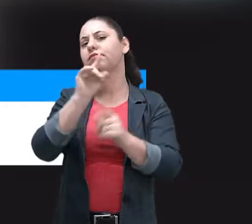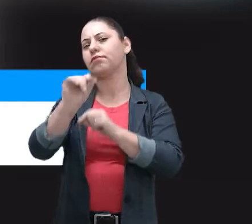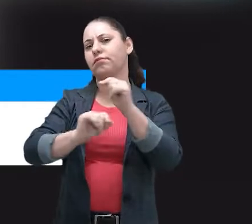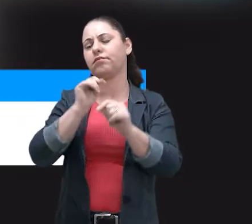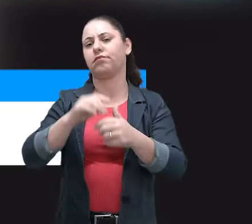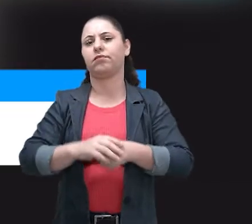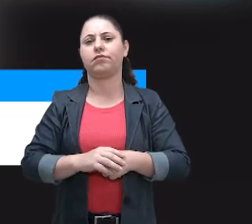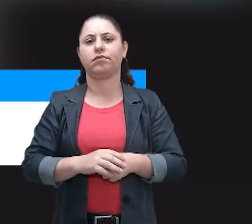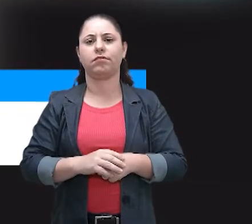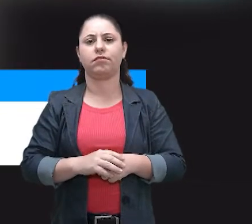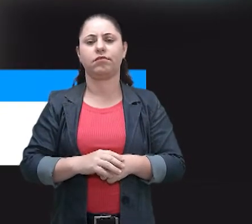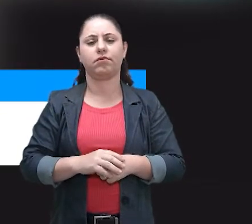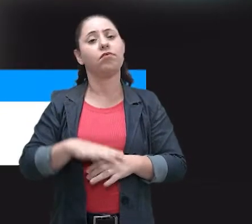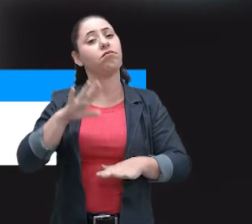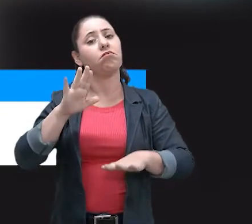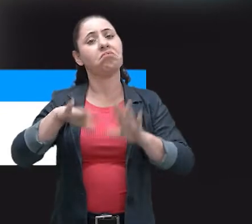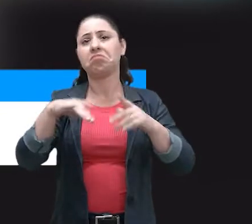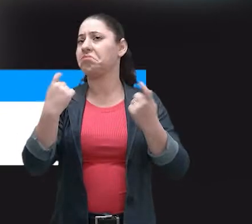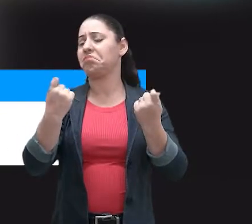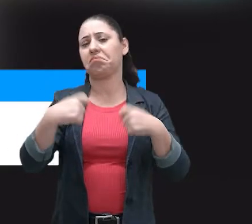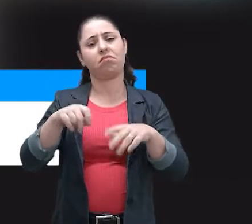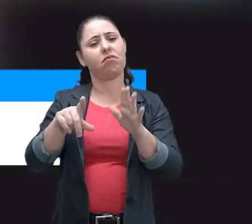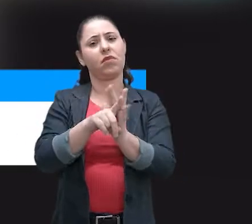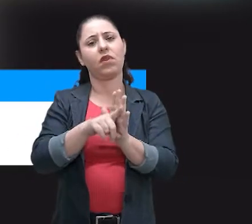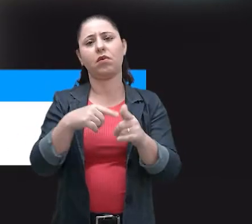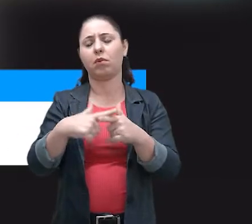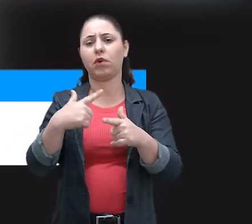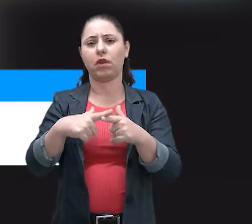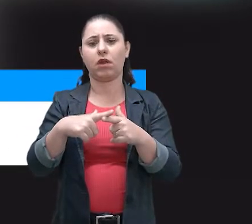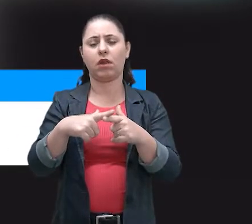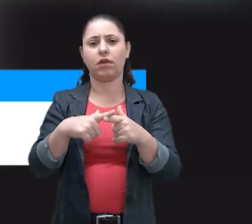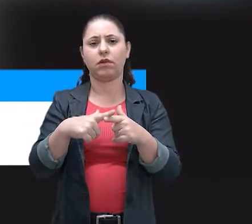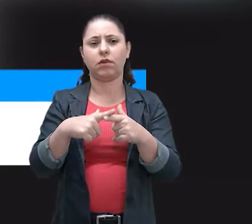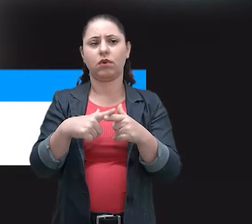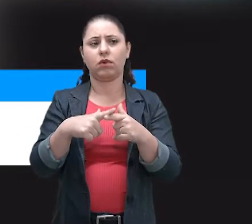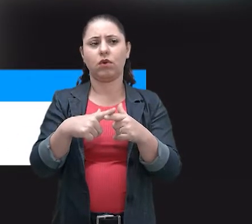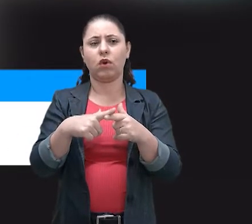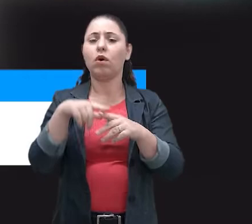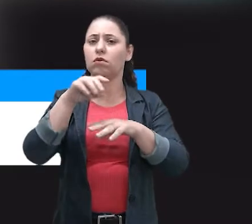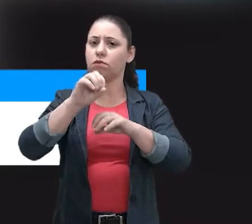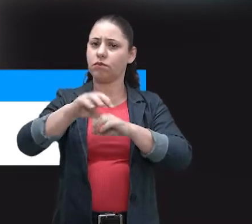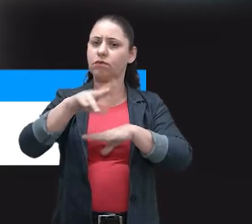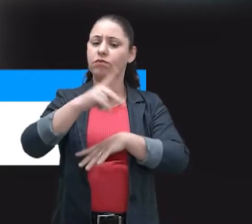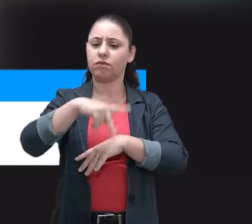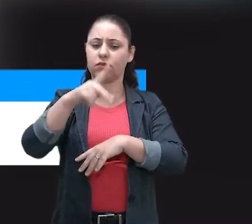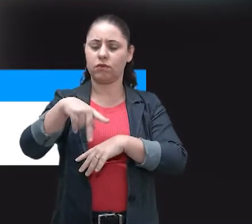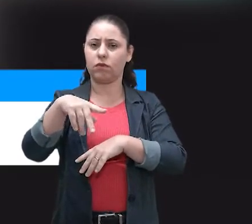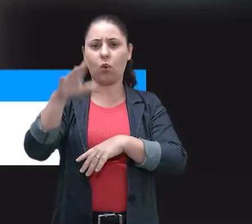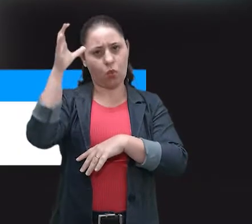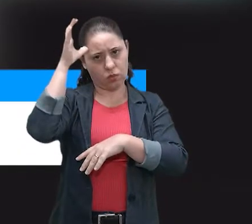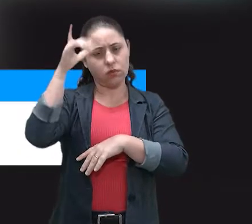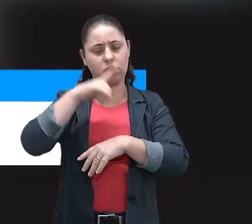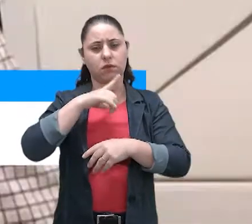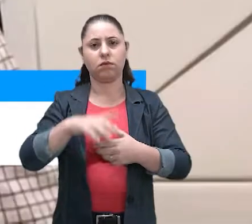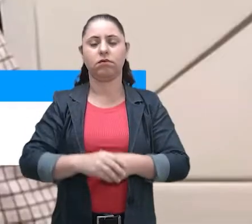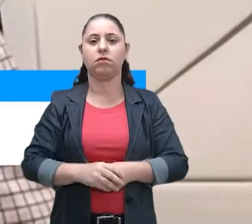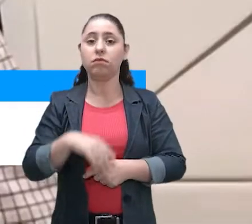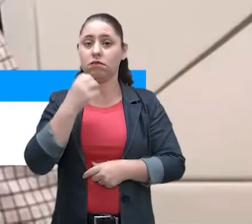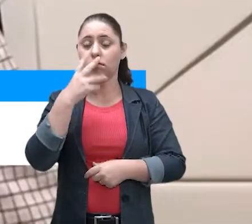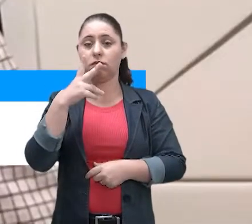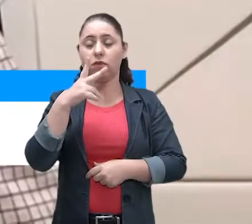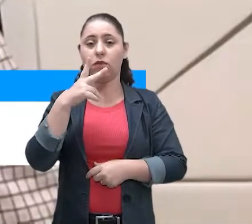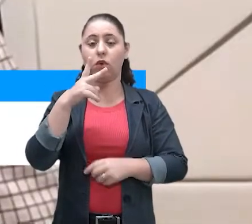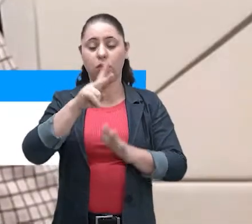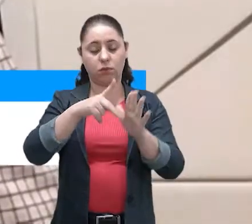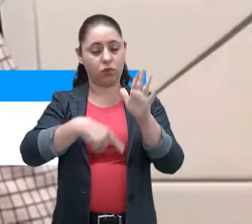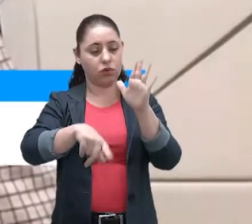na verdade, ela talvez nem precisaria, né? Porque a grande maioria dos nossos educadores são conscientes. É bom